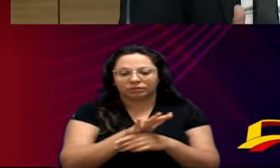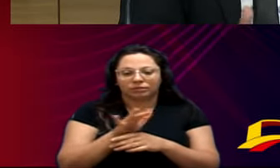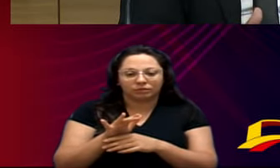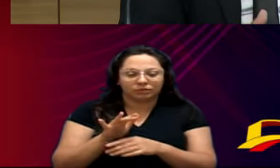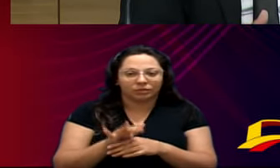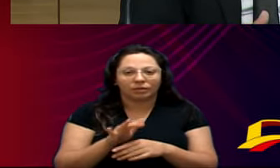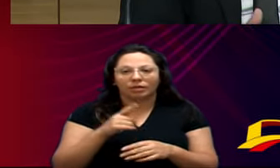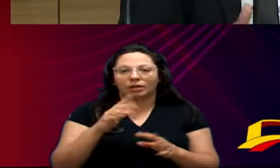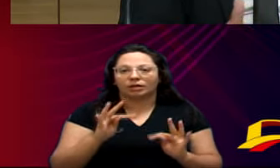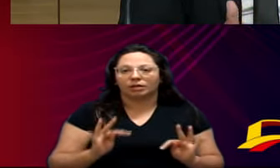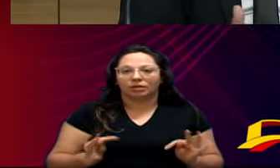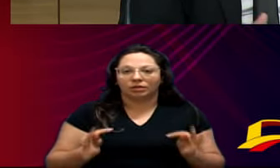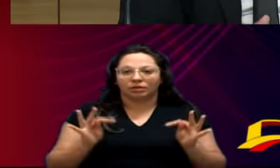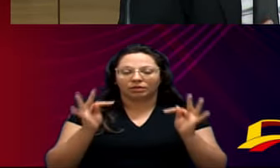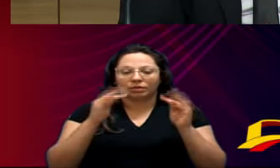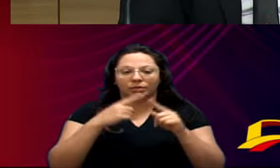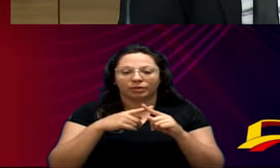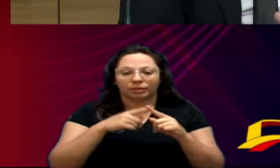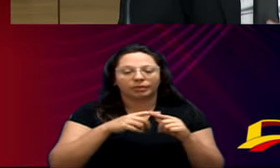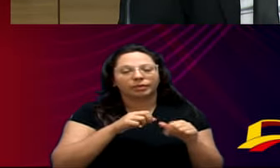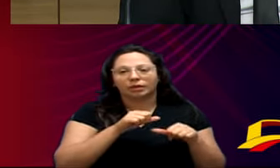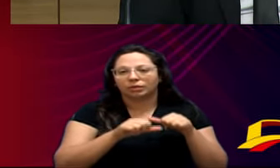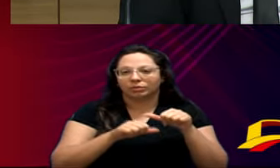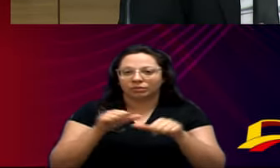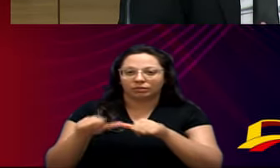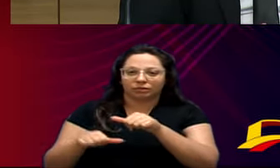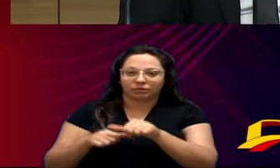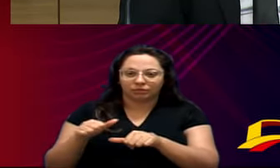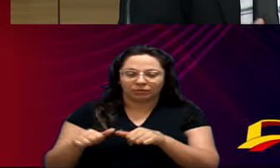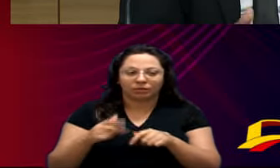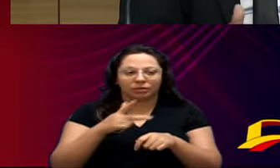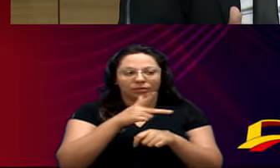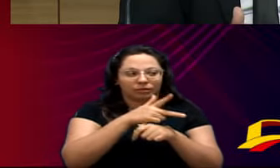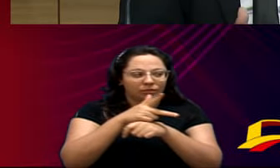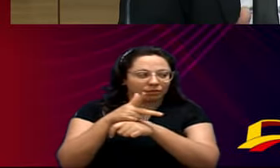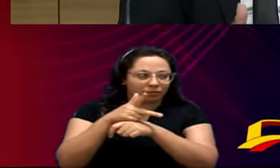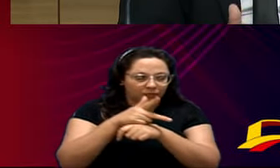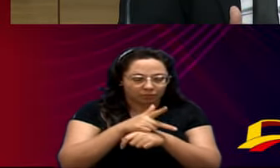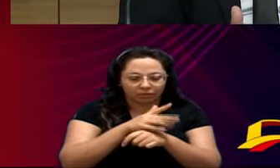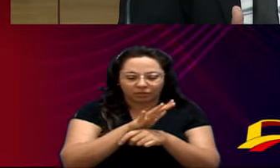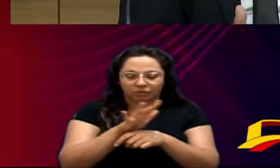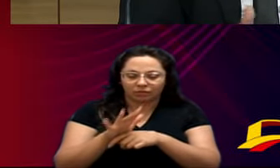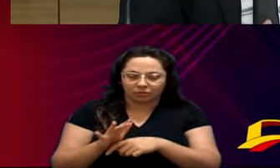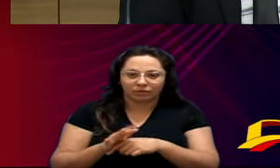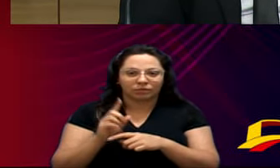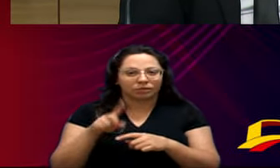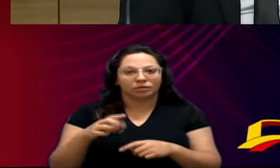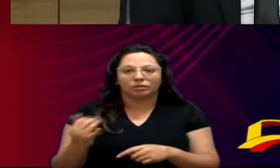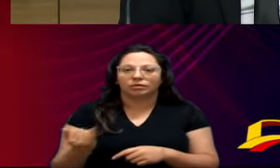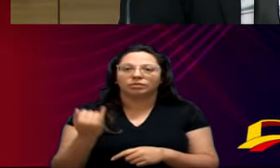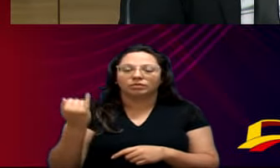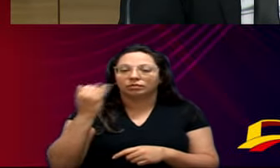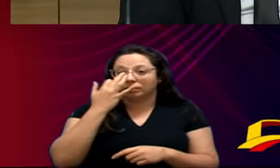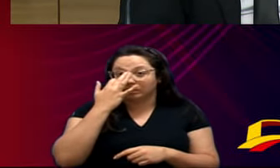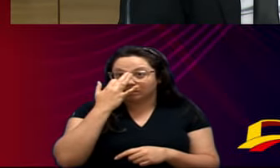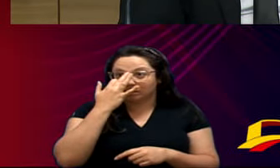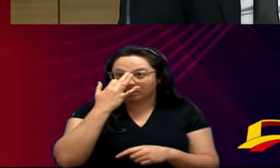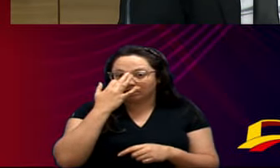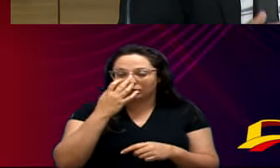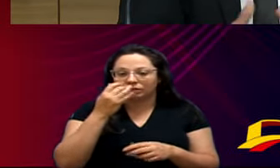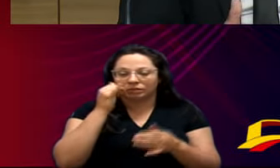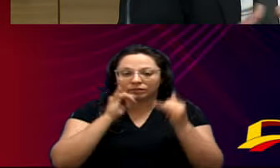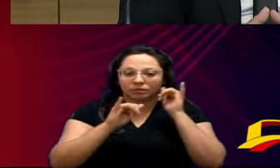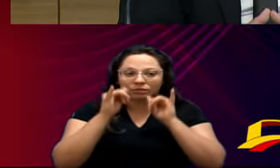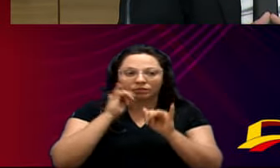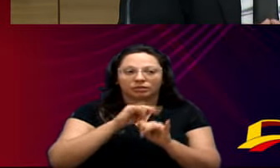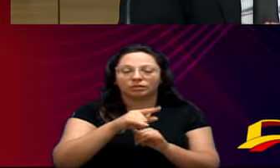tecnologia porque a tecnologia ela muda constantemente e o videom monitoramento ele é essencial principalmente na prevenção ao delito né